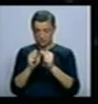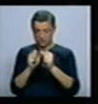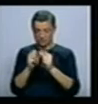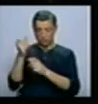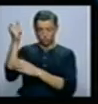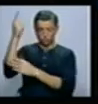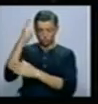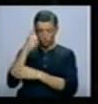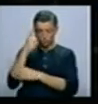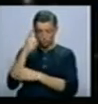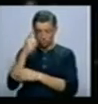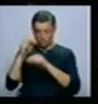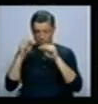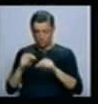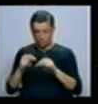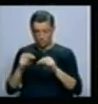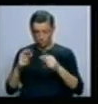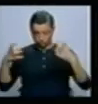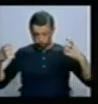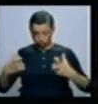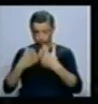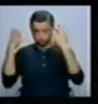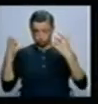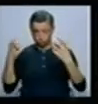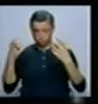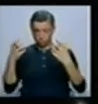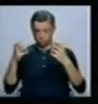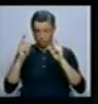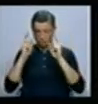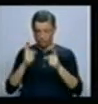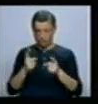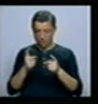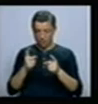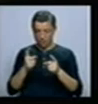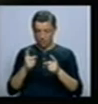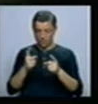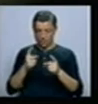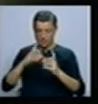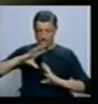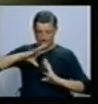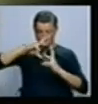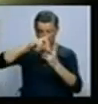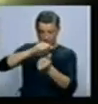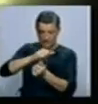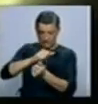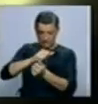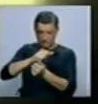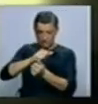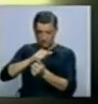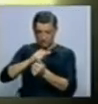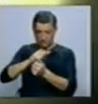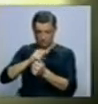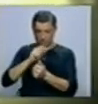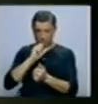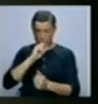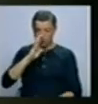temos registro deste tipo de colisões, ainda por cima em dois corpos de grande massa, como é o caso de planetas, nos